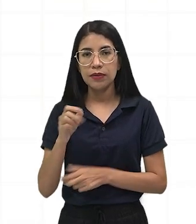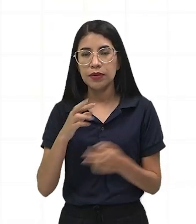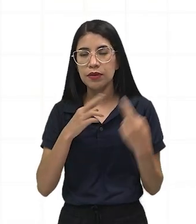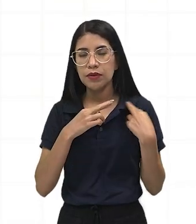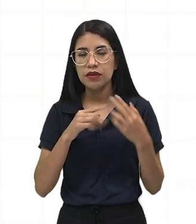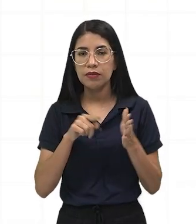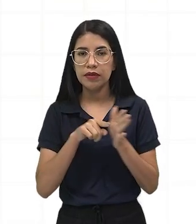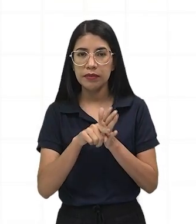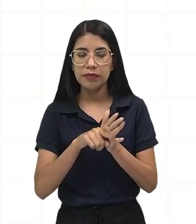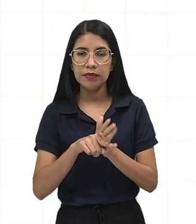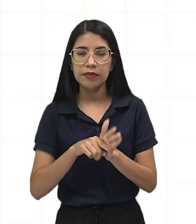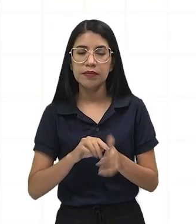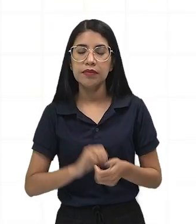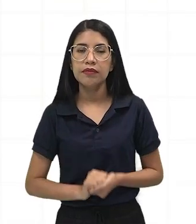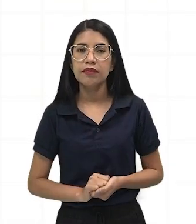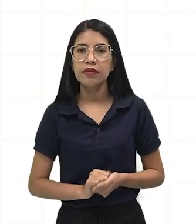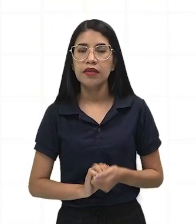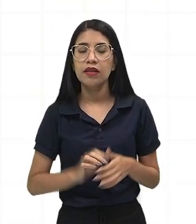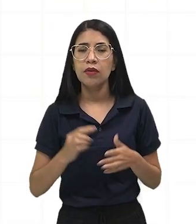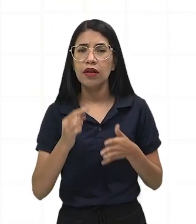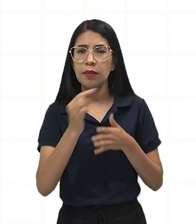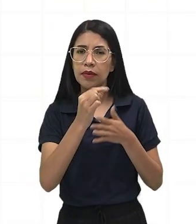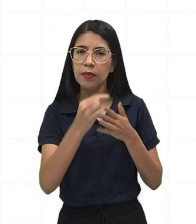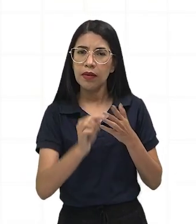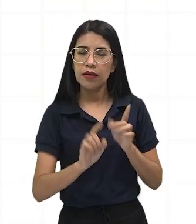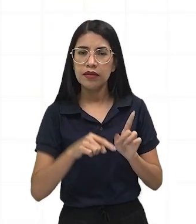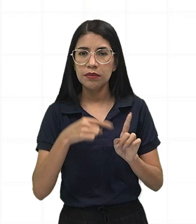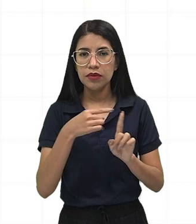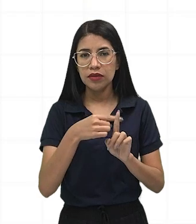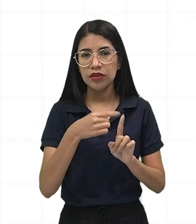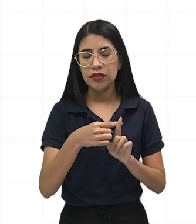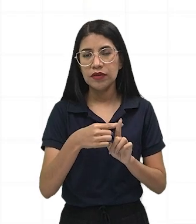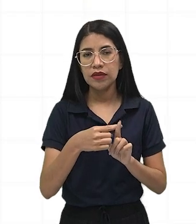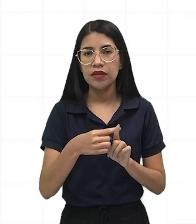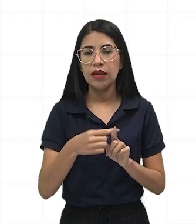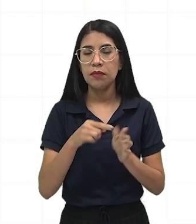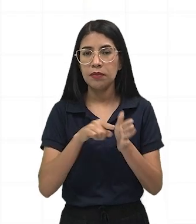Então, vamos ver aqui vantagens e desvantagens sobre isso.